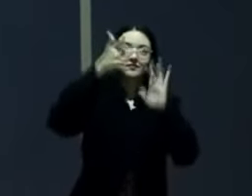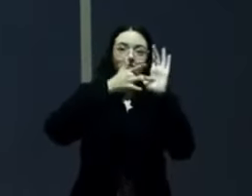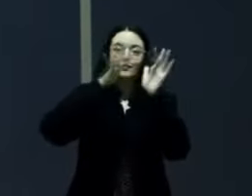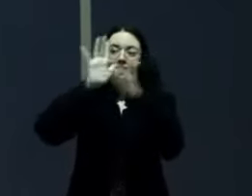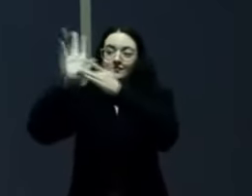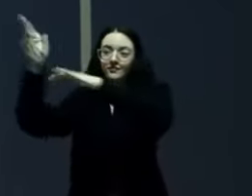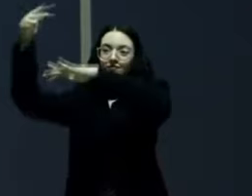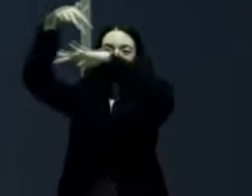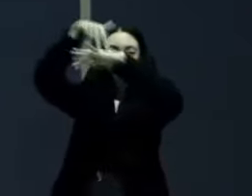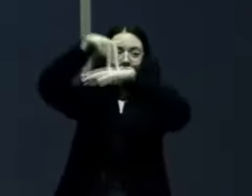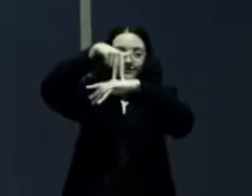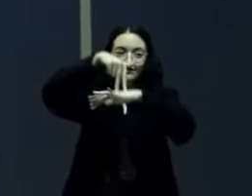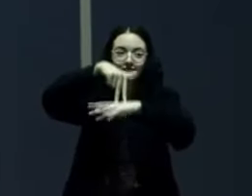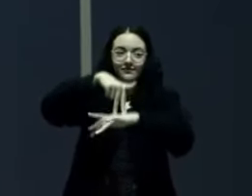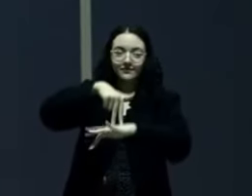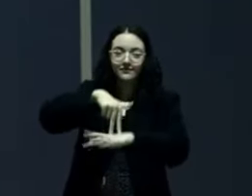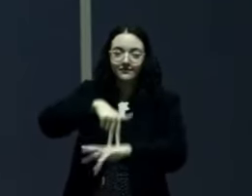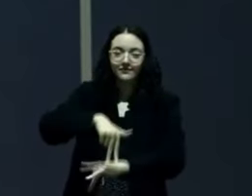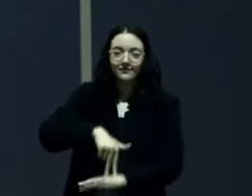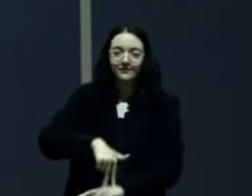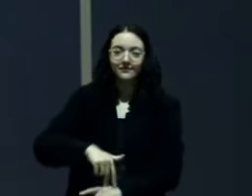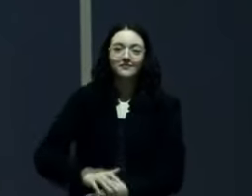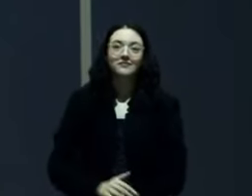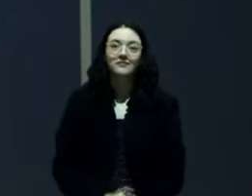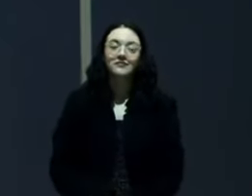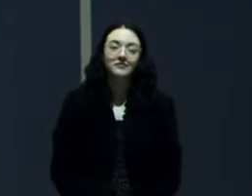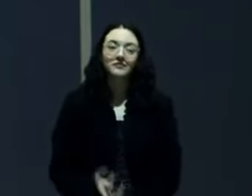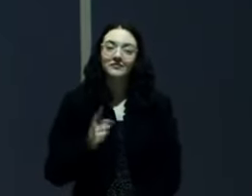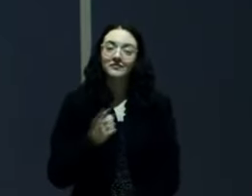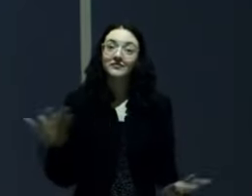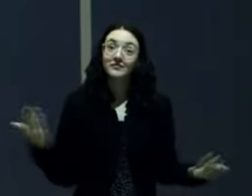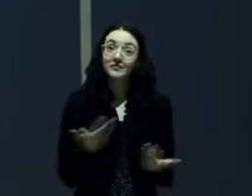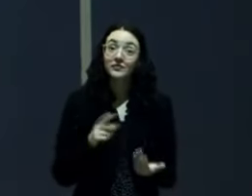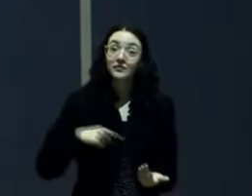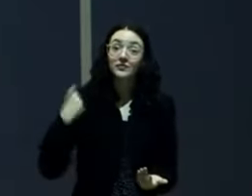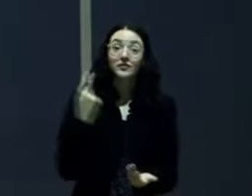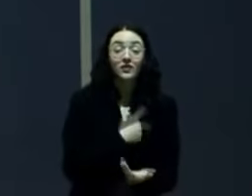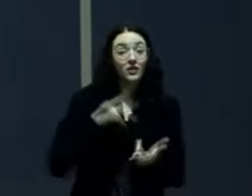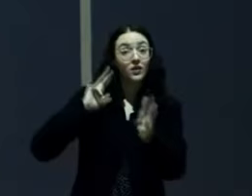E nós vamos hoje conversar um pouquinho sobre ceia.